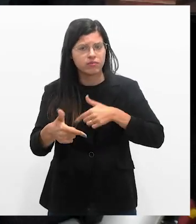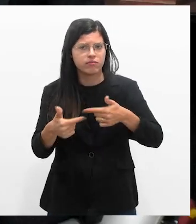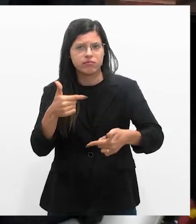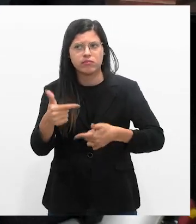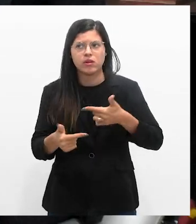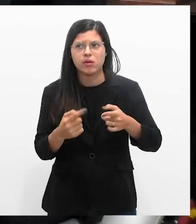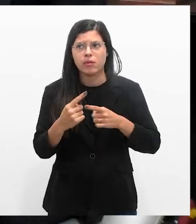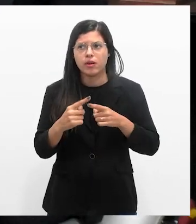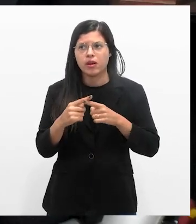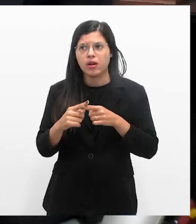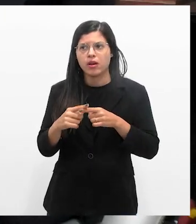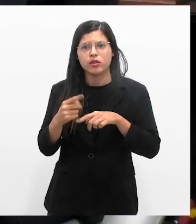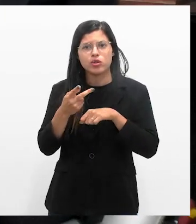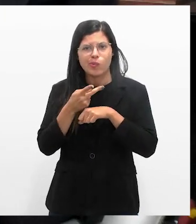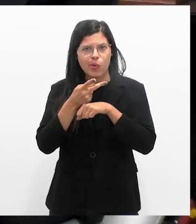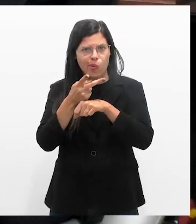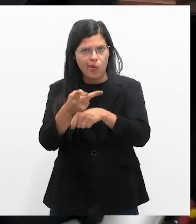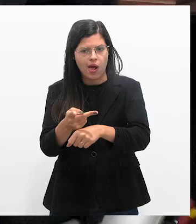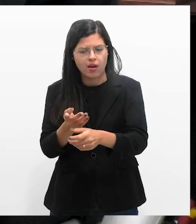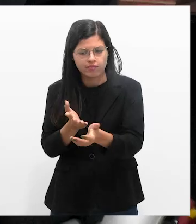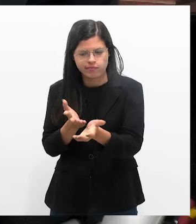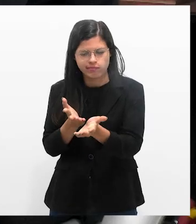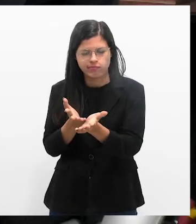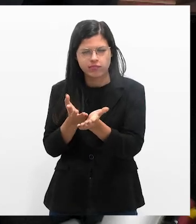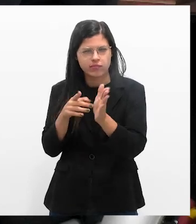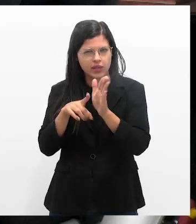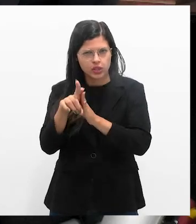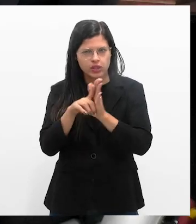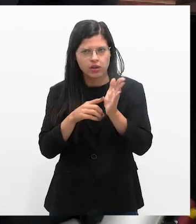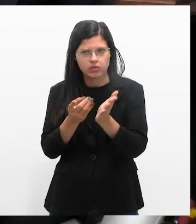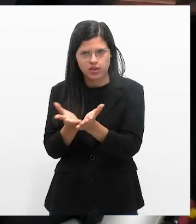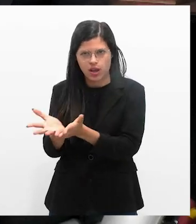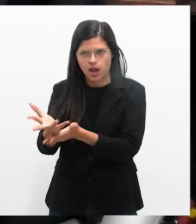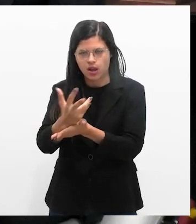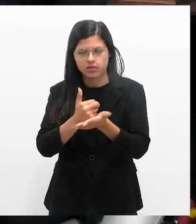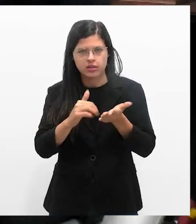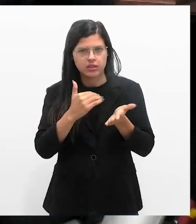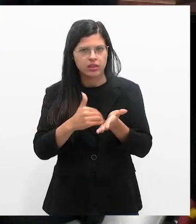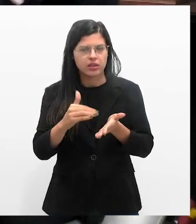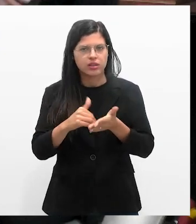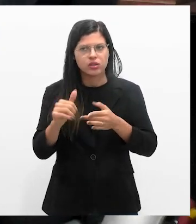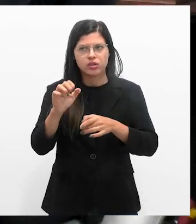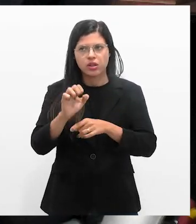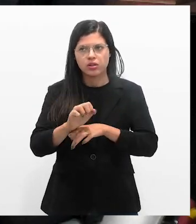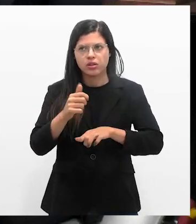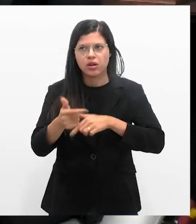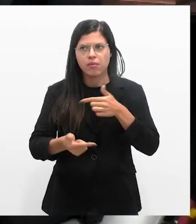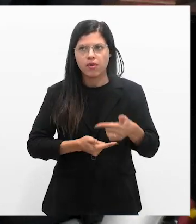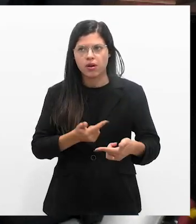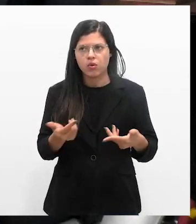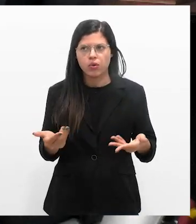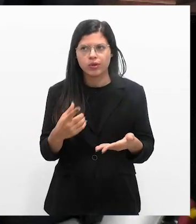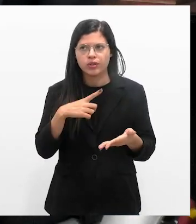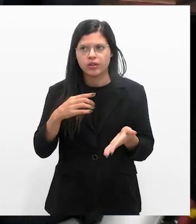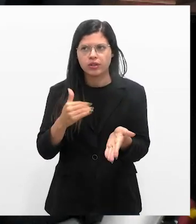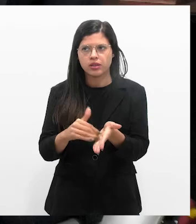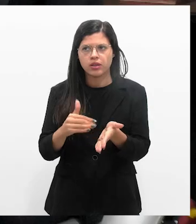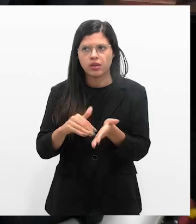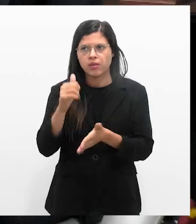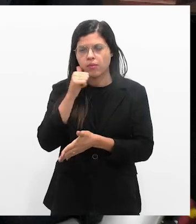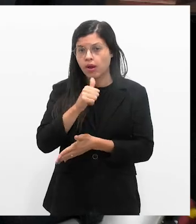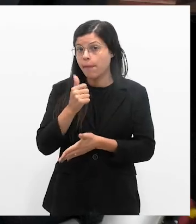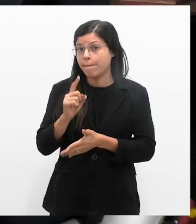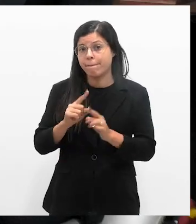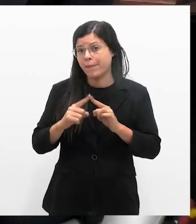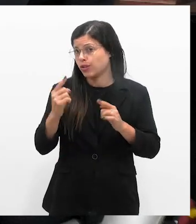de trabalho, porque quando a gente vai buscar em dados, né, na Secretaria de Estado do Trabalho, hoje nós temos a Secretaria